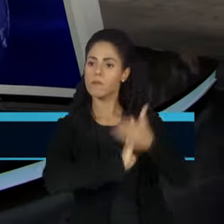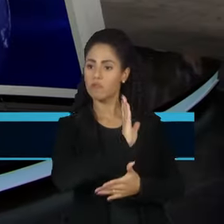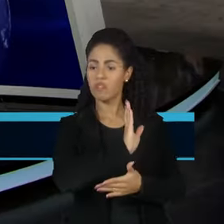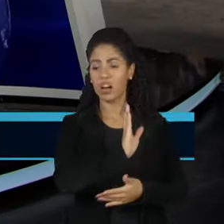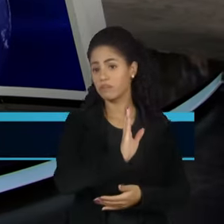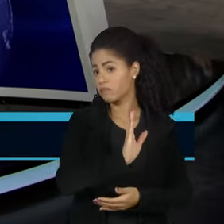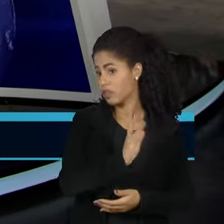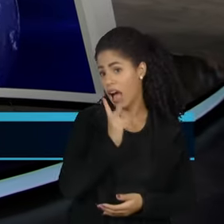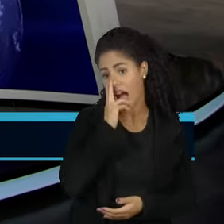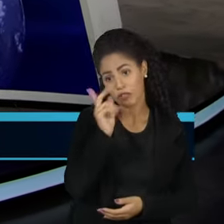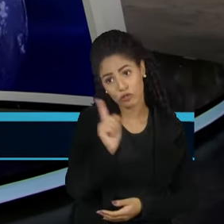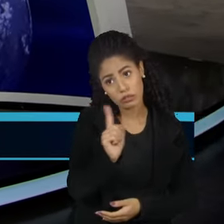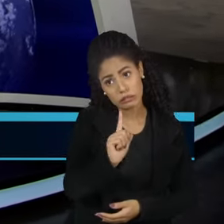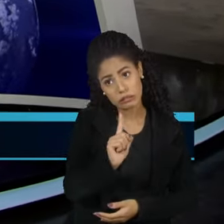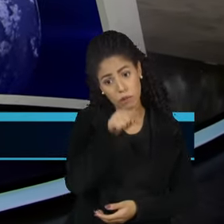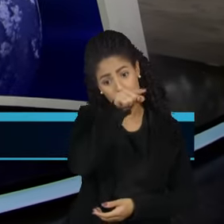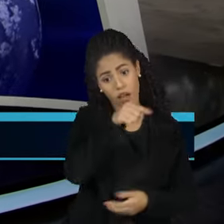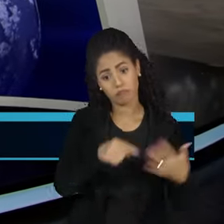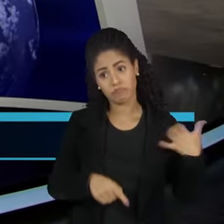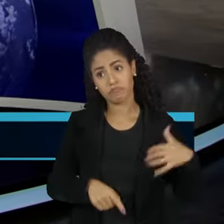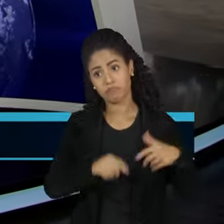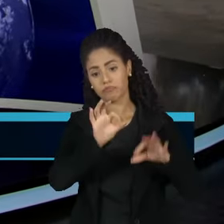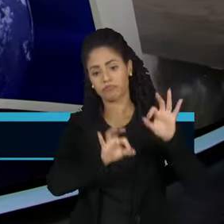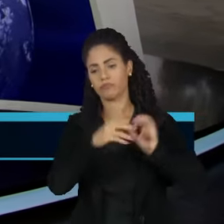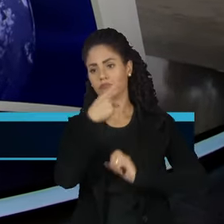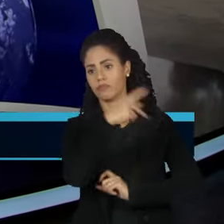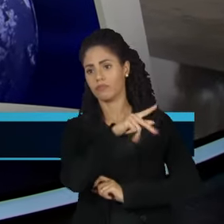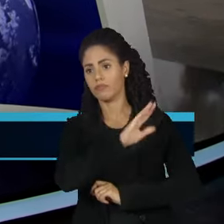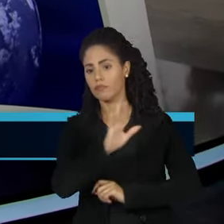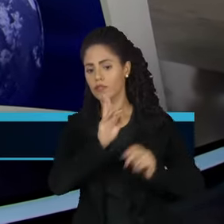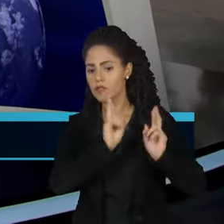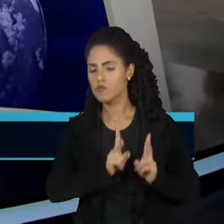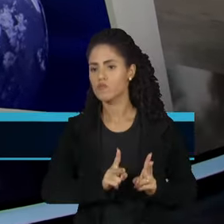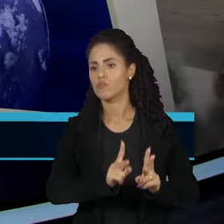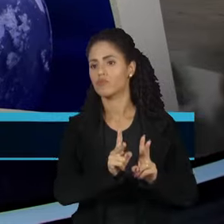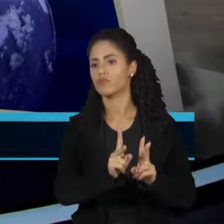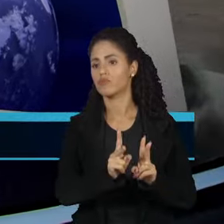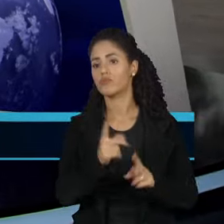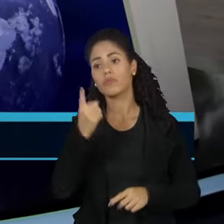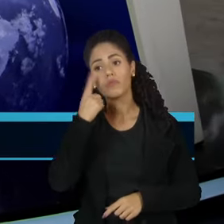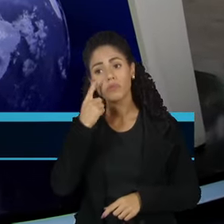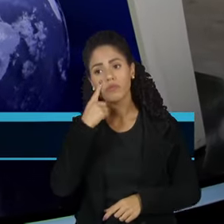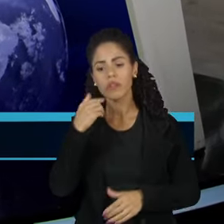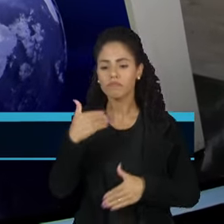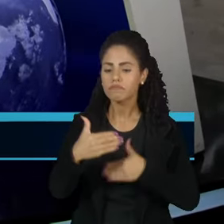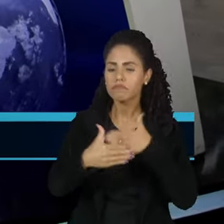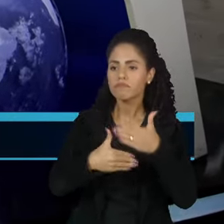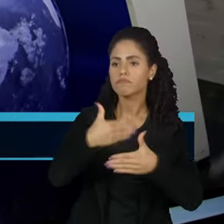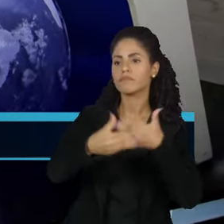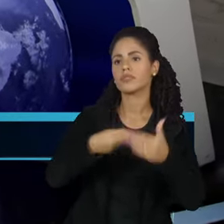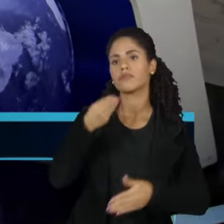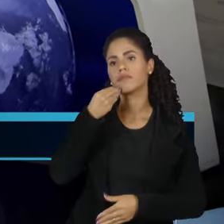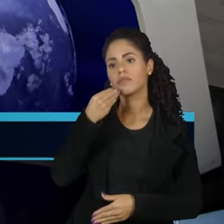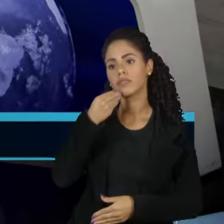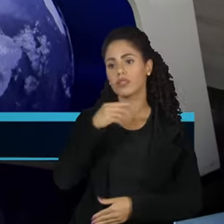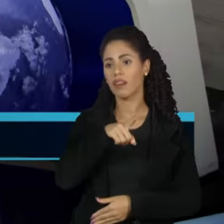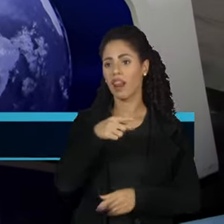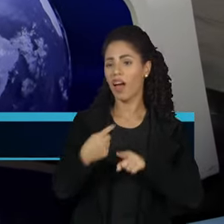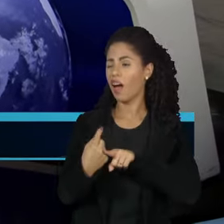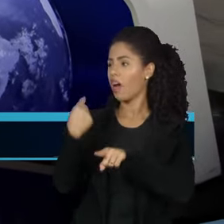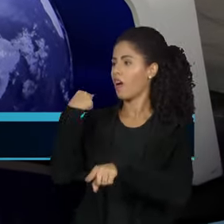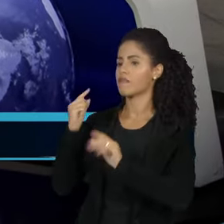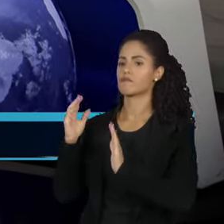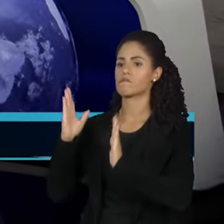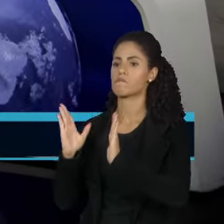dar certo ou não dar certo, mas, enfim, é o seu programa de governo. E ele, mantendo essa tragicomicidade que ele tem desde a época da eleição,